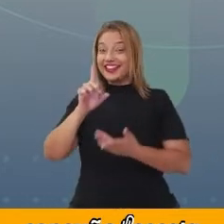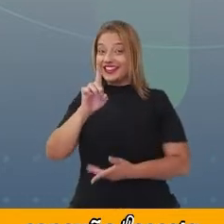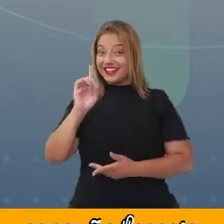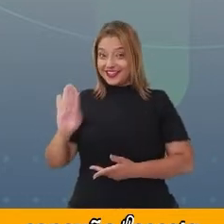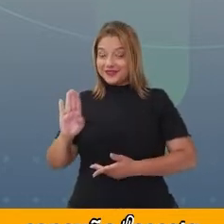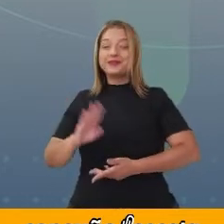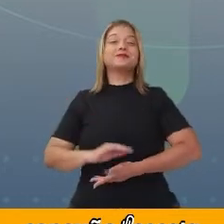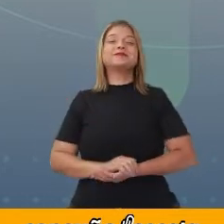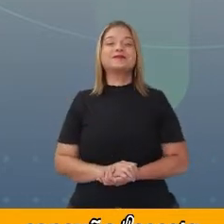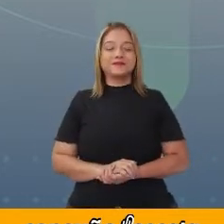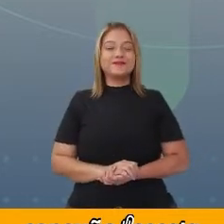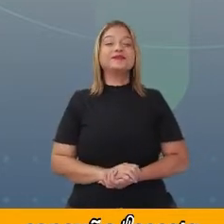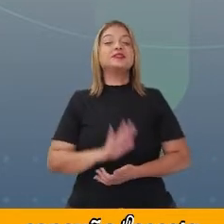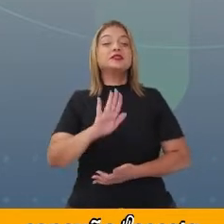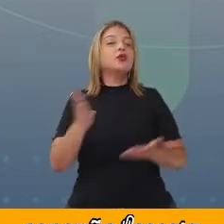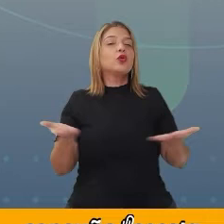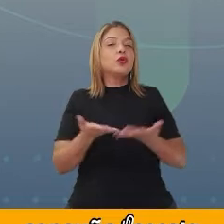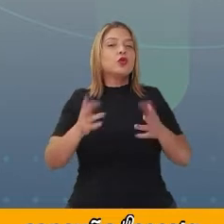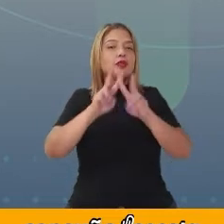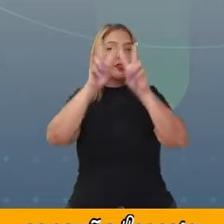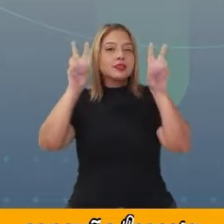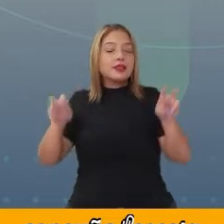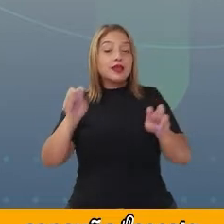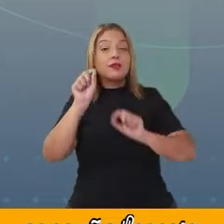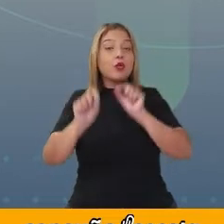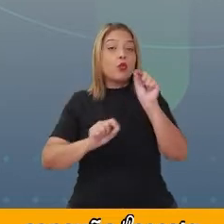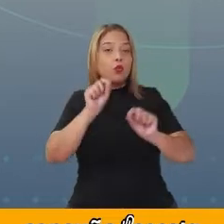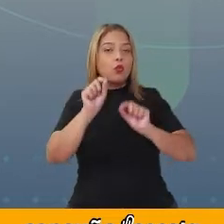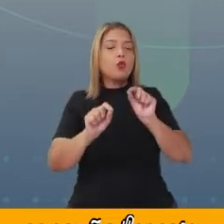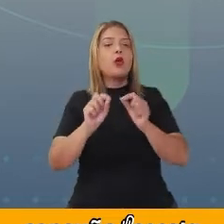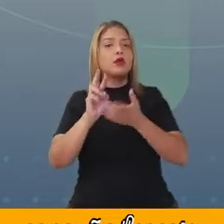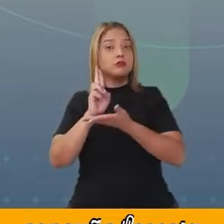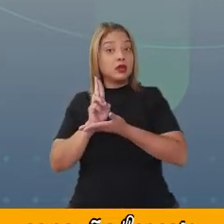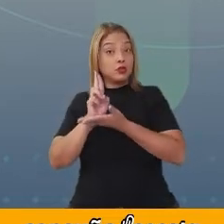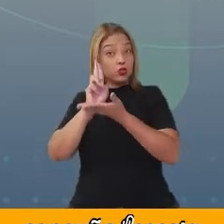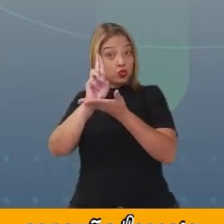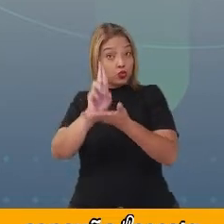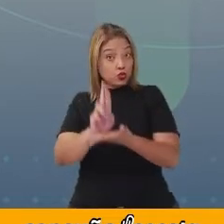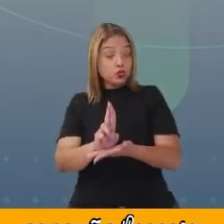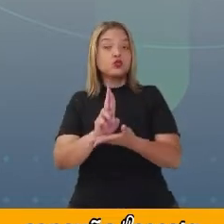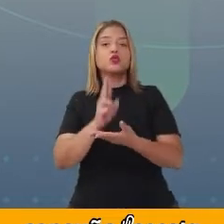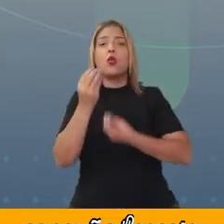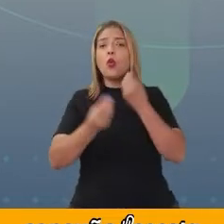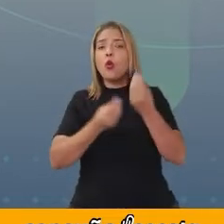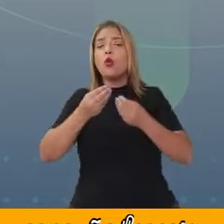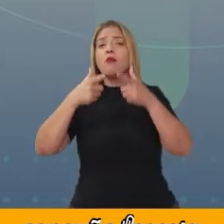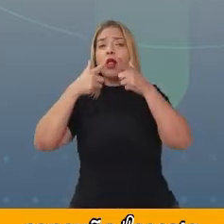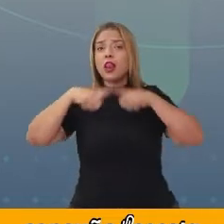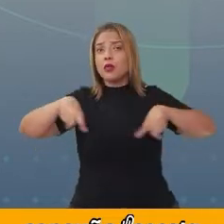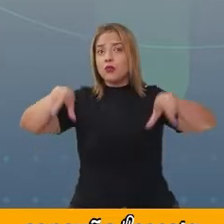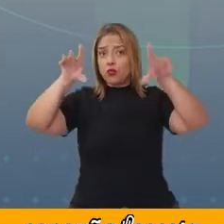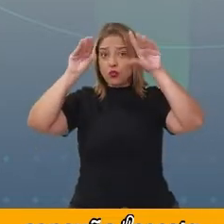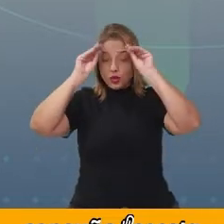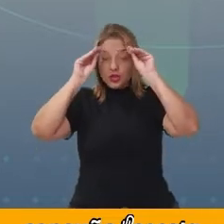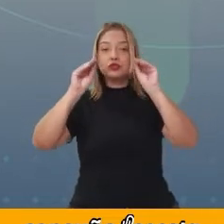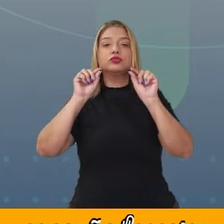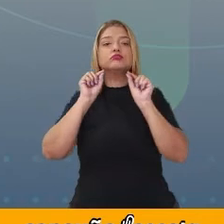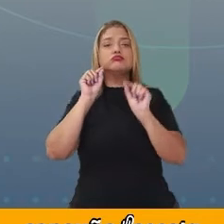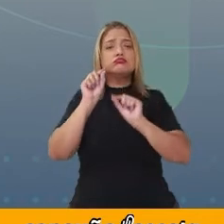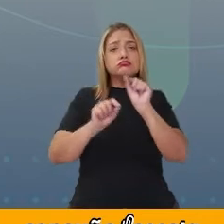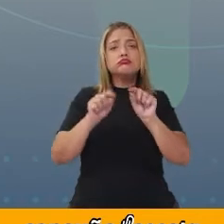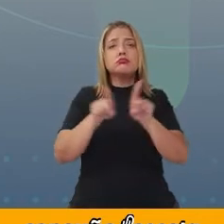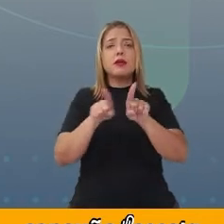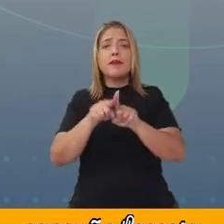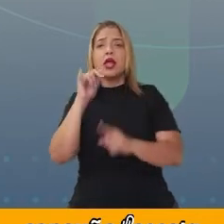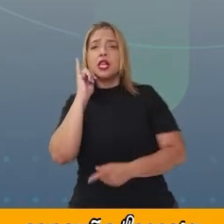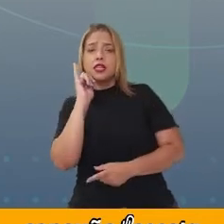Débora, e o tema da nossa aula de hoje é recursos linguísticos em narrativas